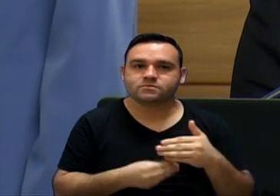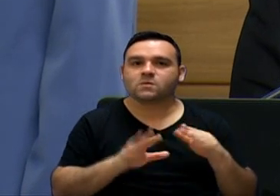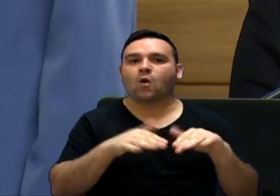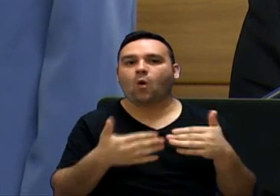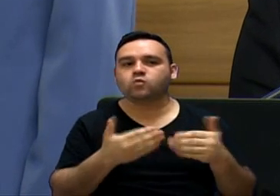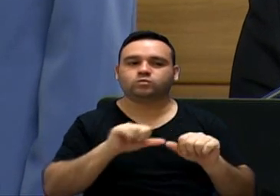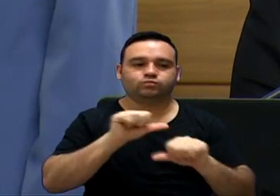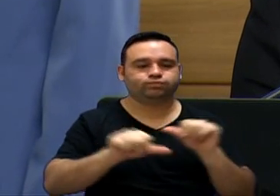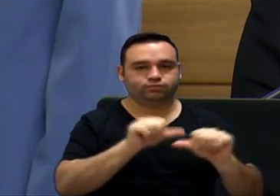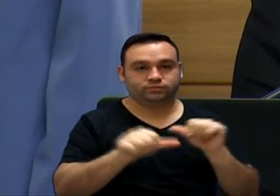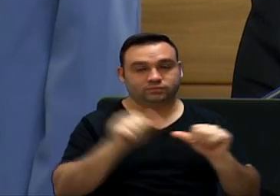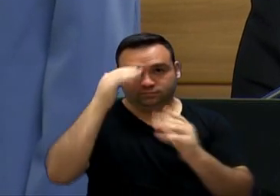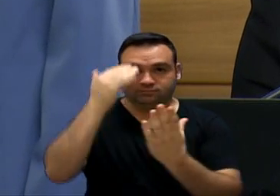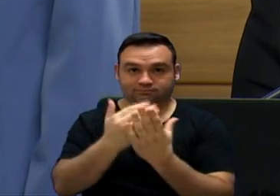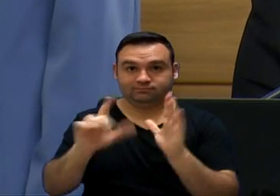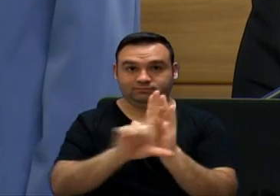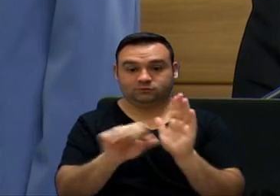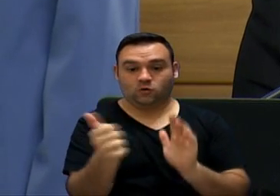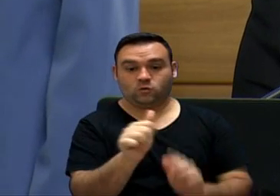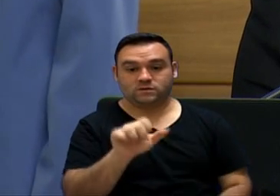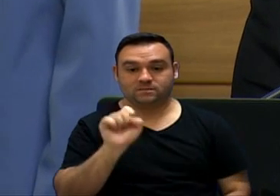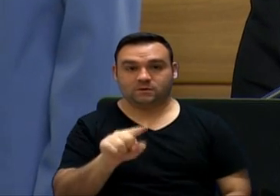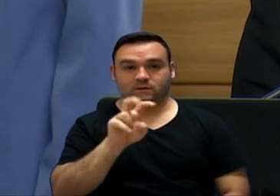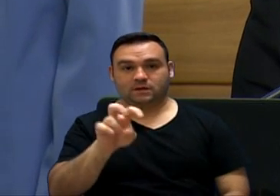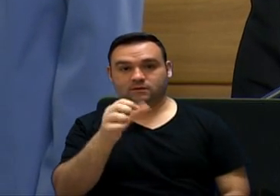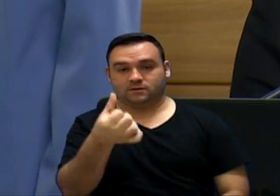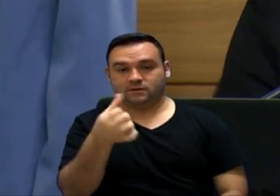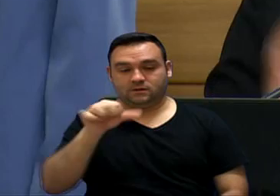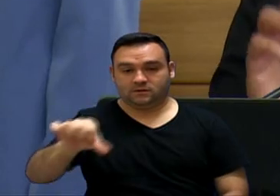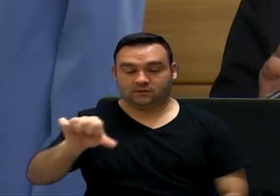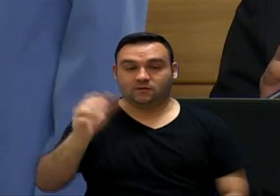modificativos, conforme lei número